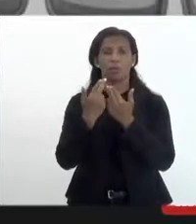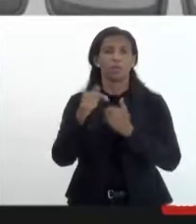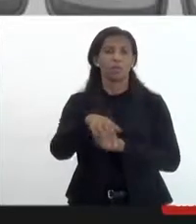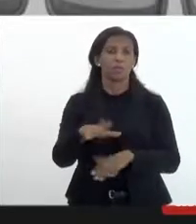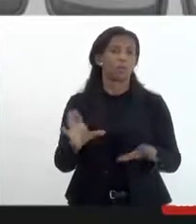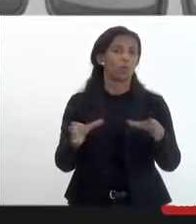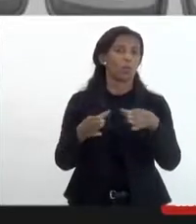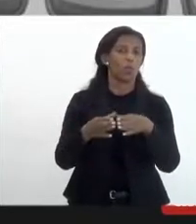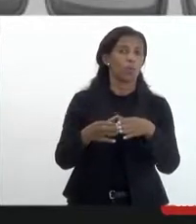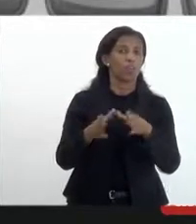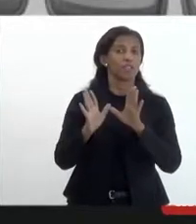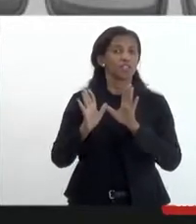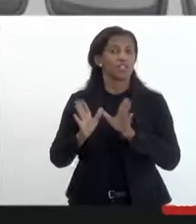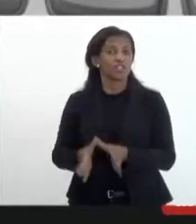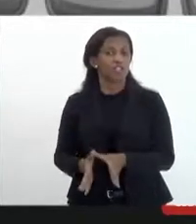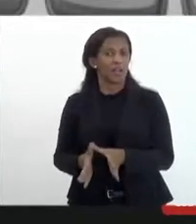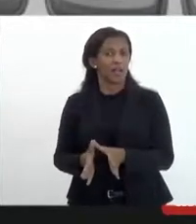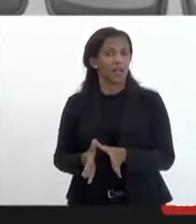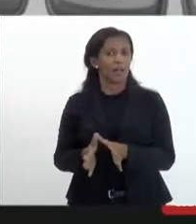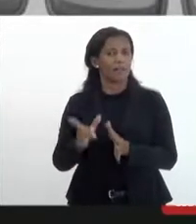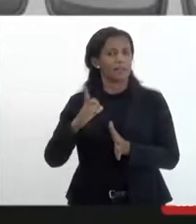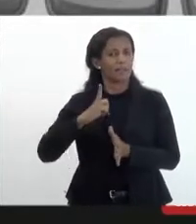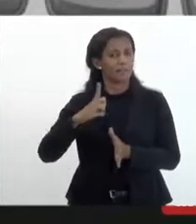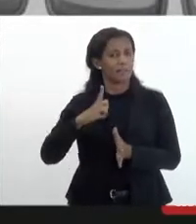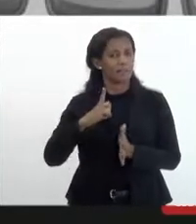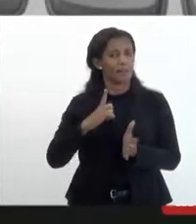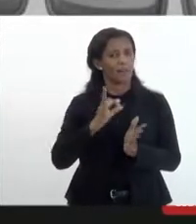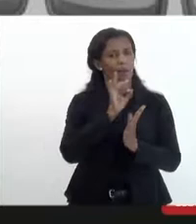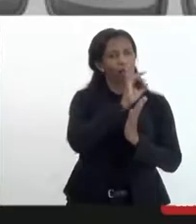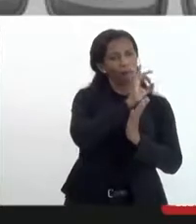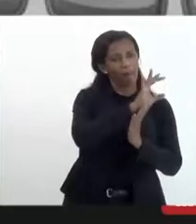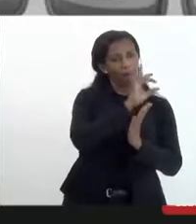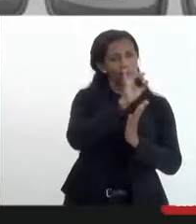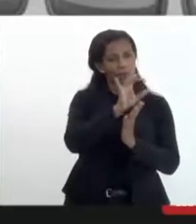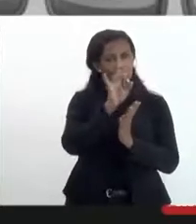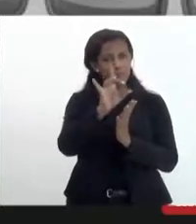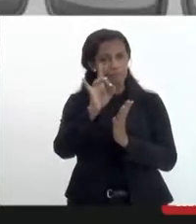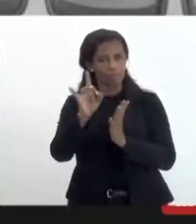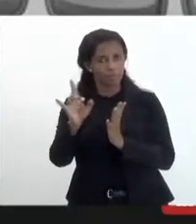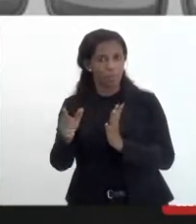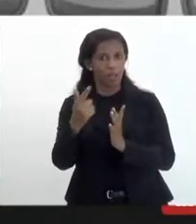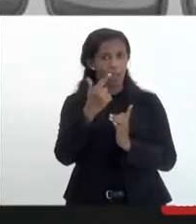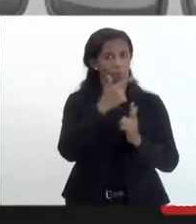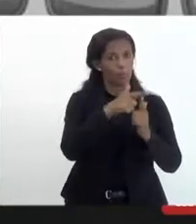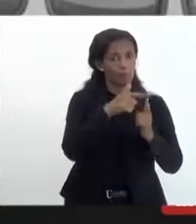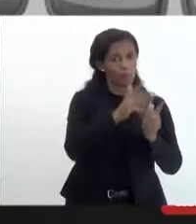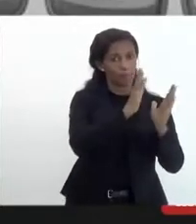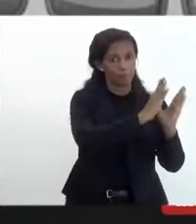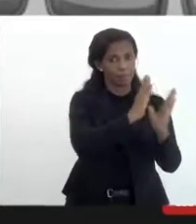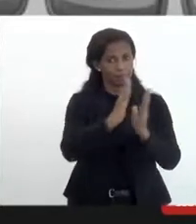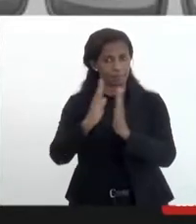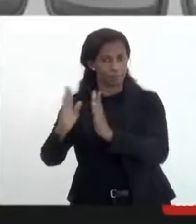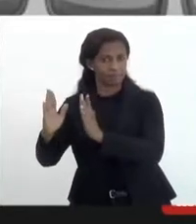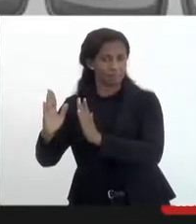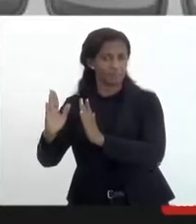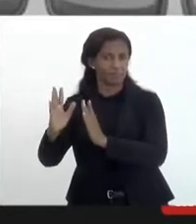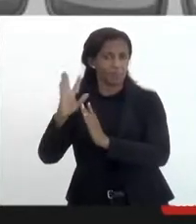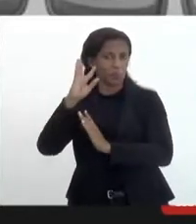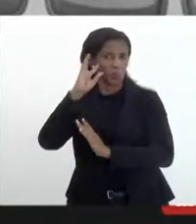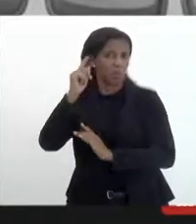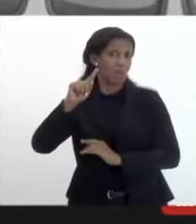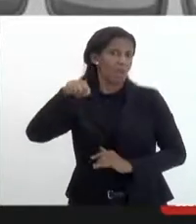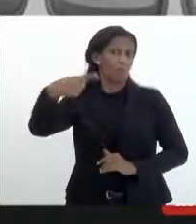nós tenhamos a pavimentação, caso a caso, por questões que são muito circunstanciais, de uma solução na